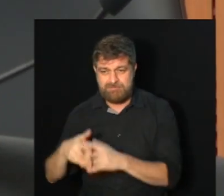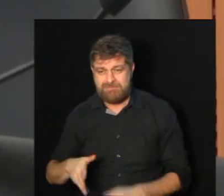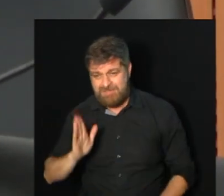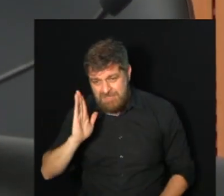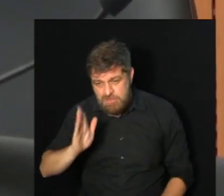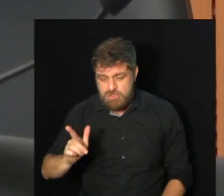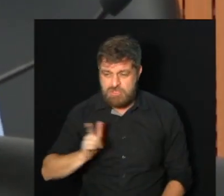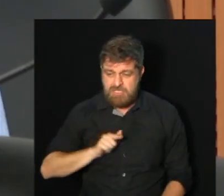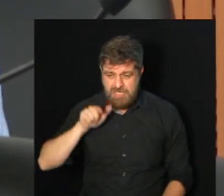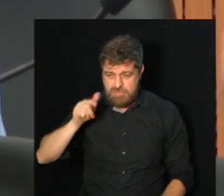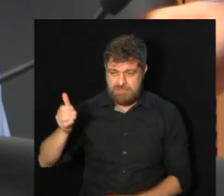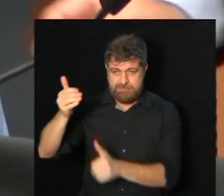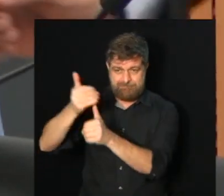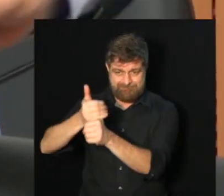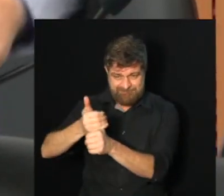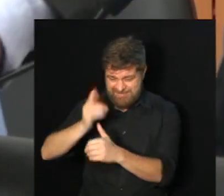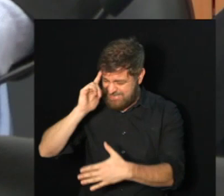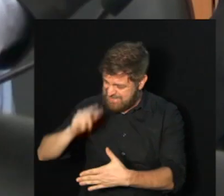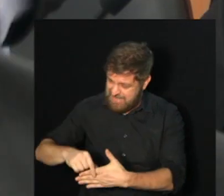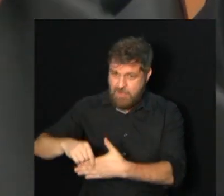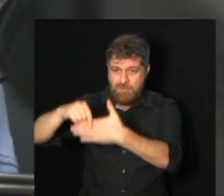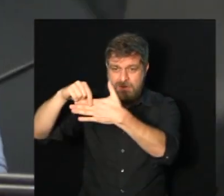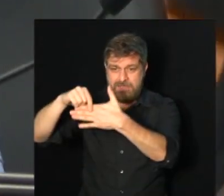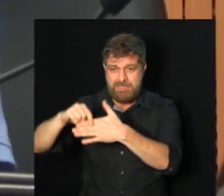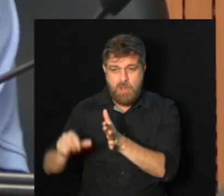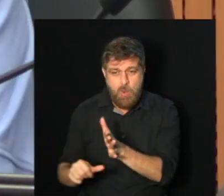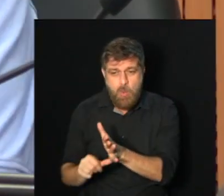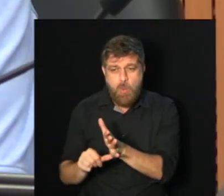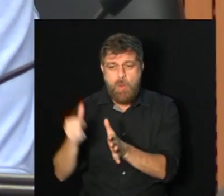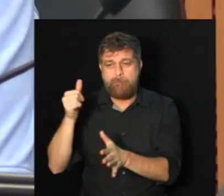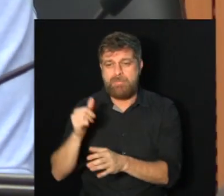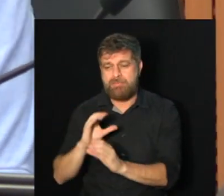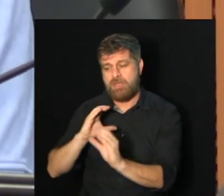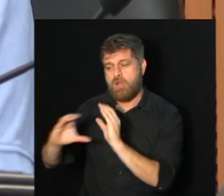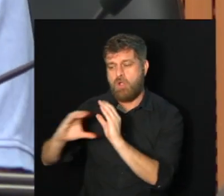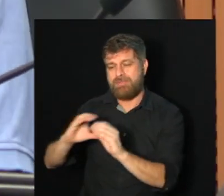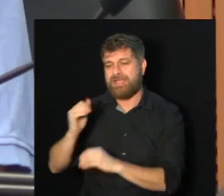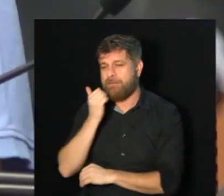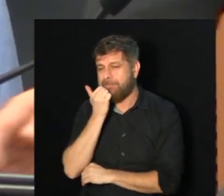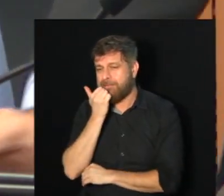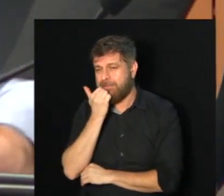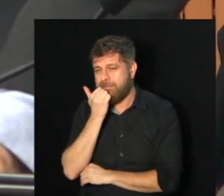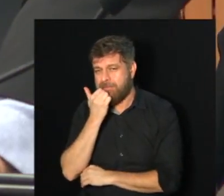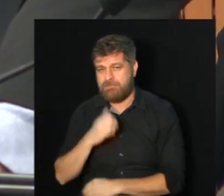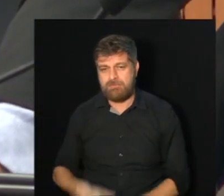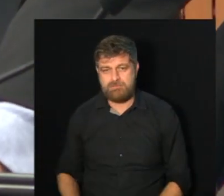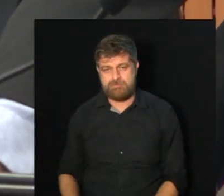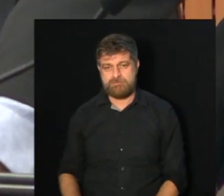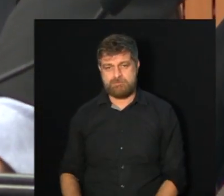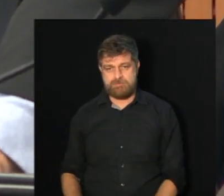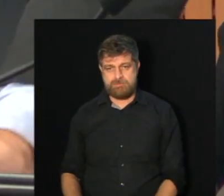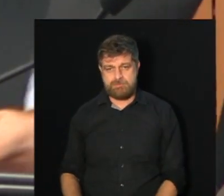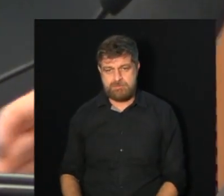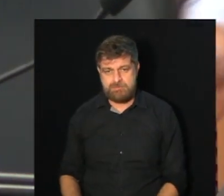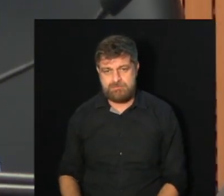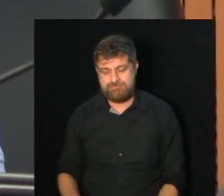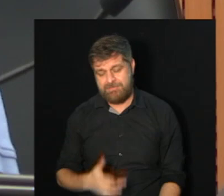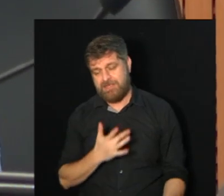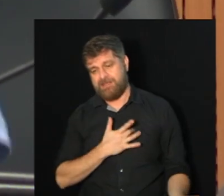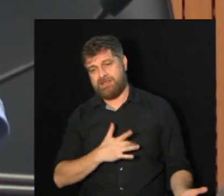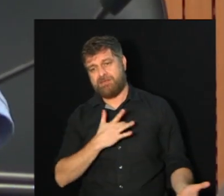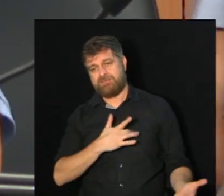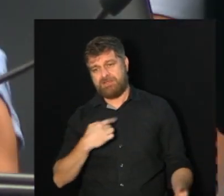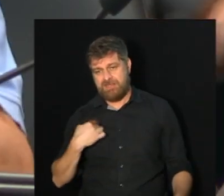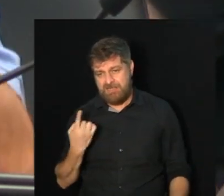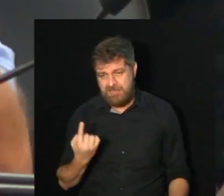tinha assumido a liderança de ser o primeiro a se comunicar. Então, fica essa pena, né, que